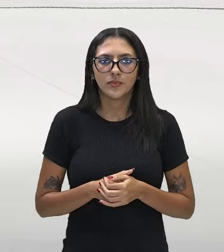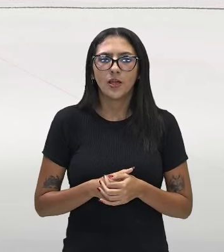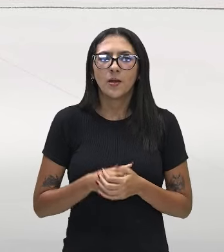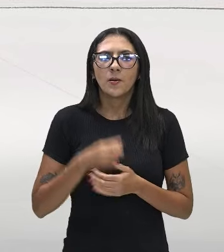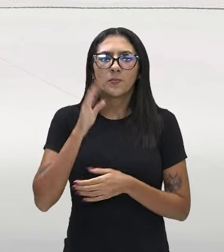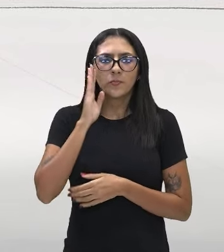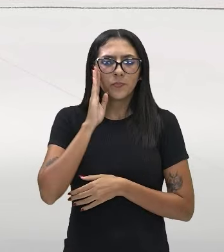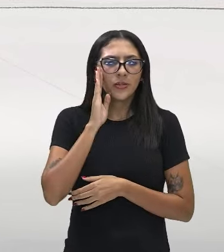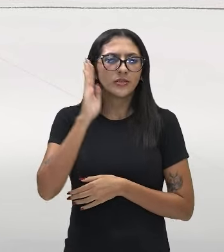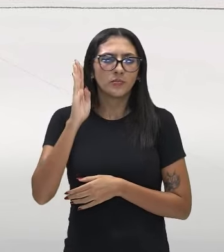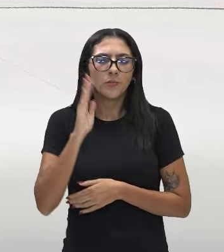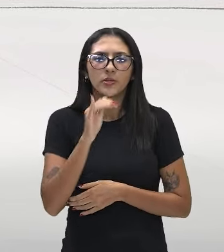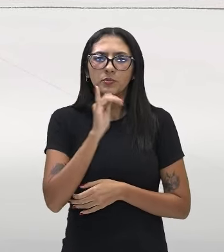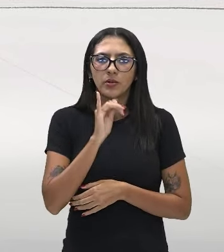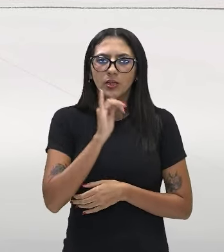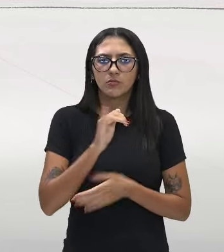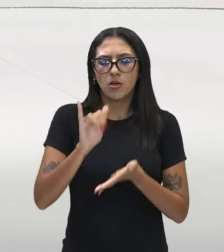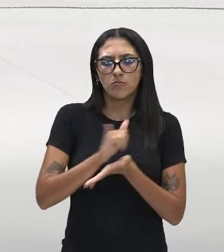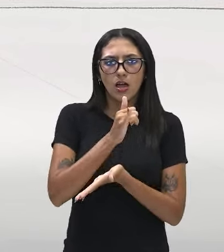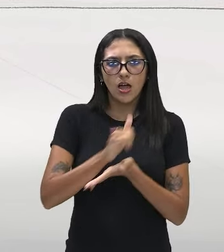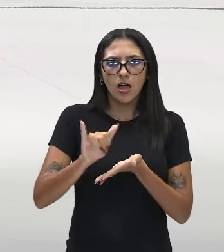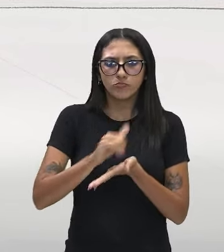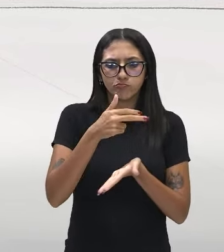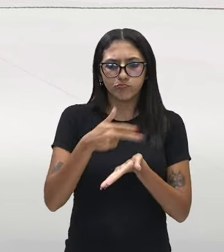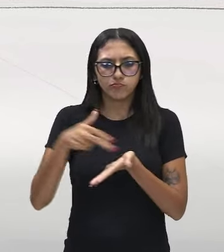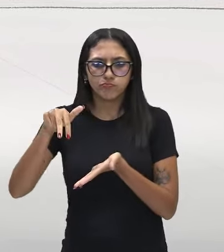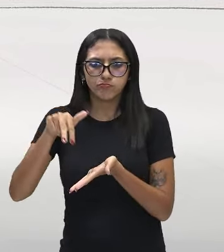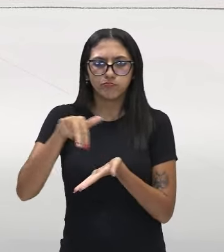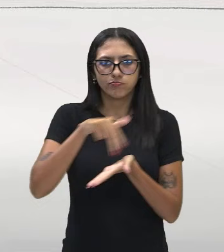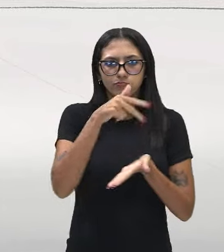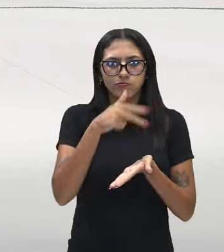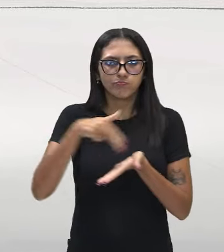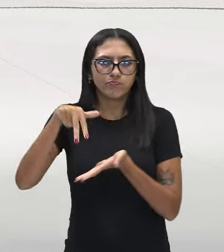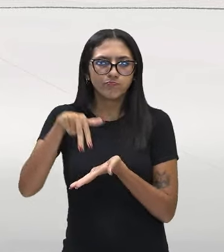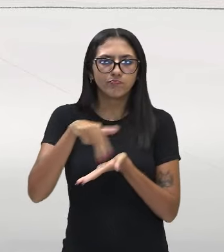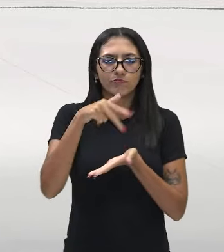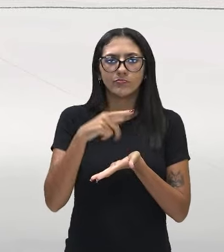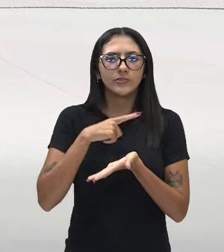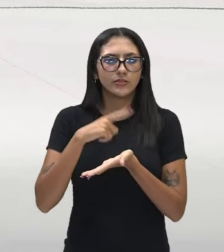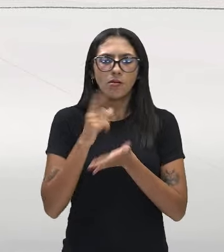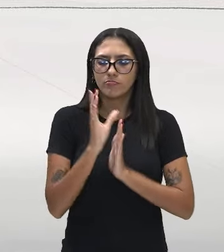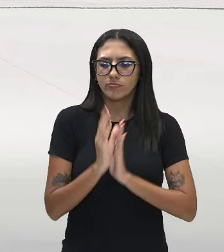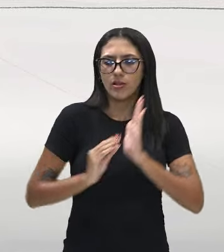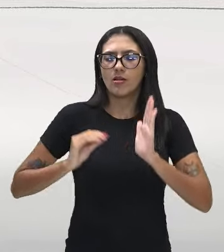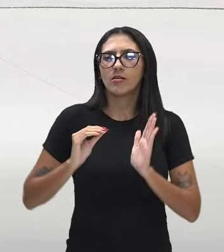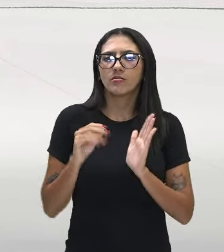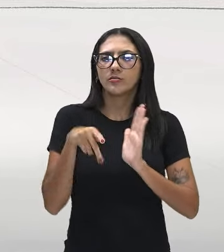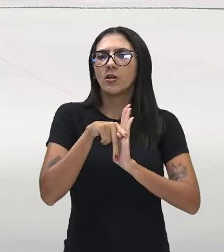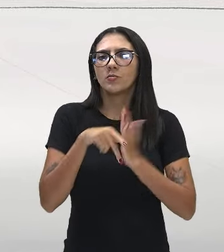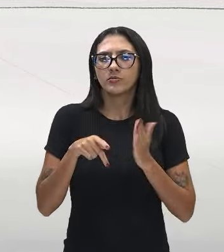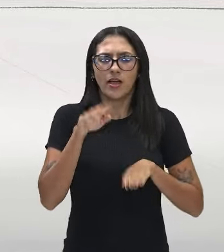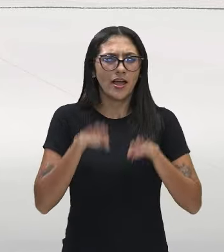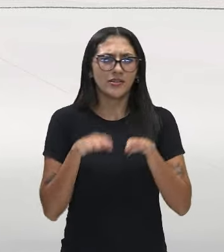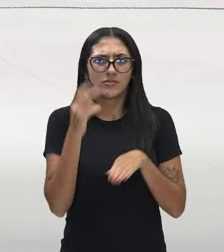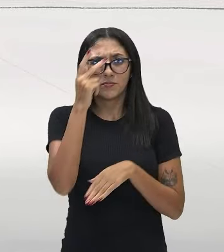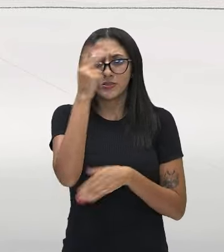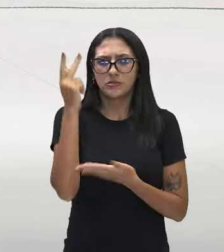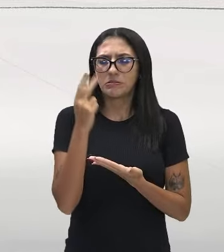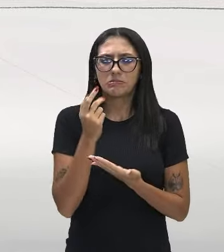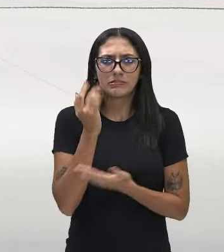para lá e o 2 para cá, ele é um ritmo que contagia. Tem até uma letra da música que fala mais ou menos isso, né? Que é um ritmo que contagia. Então, às vezes a pessoa ela nem sabe executar